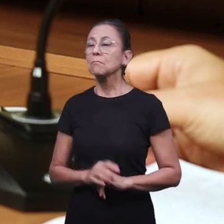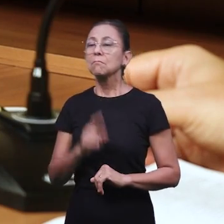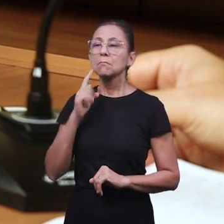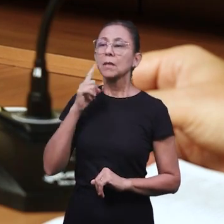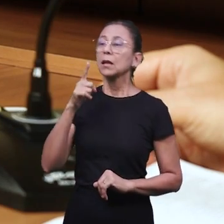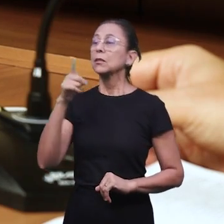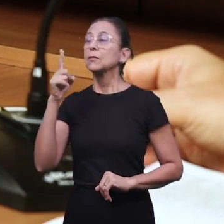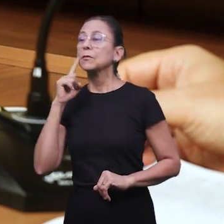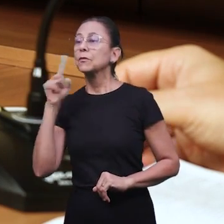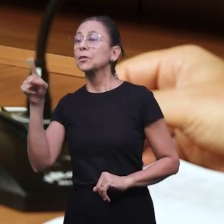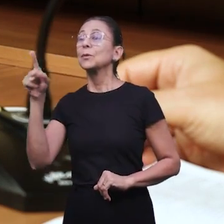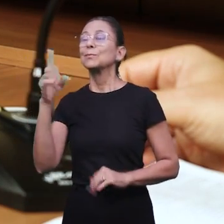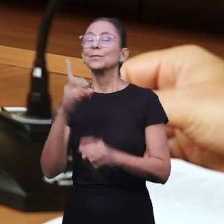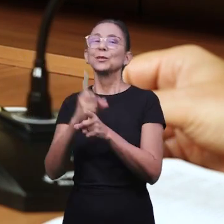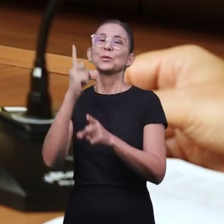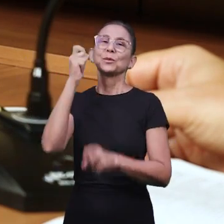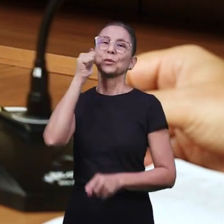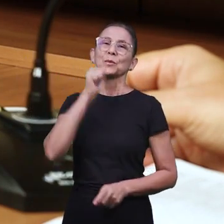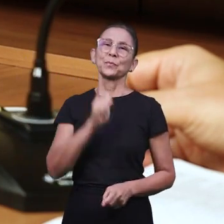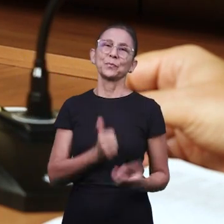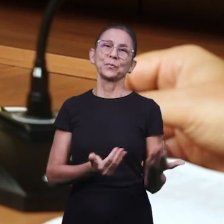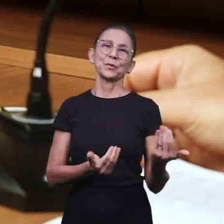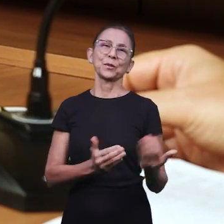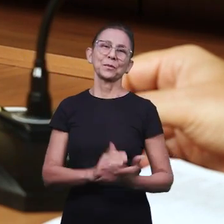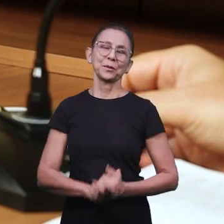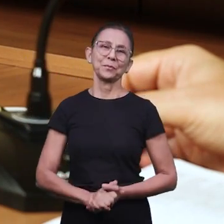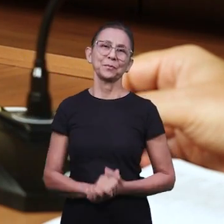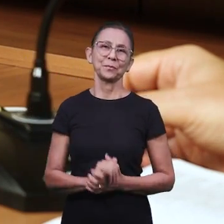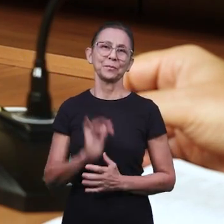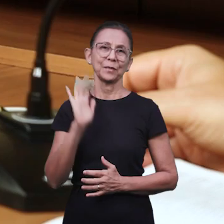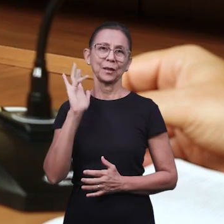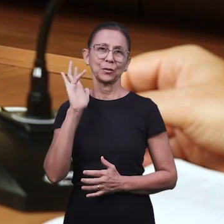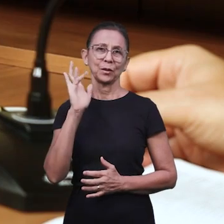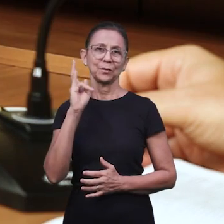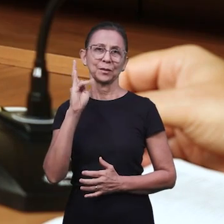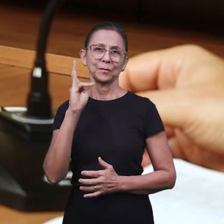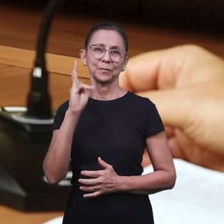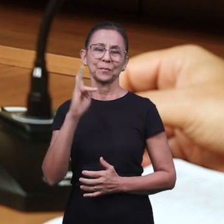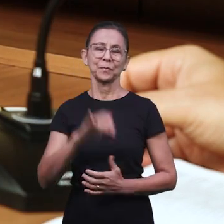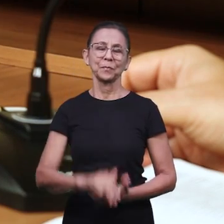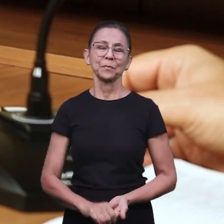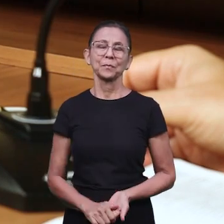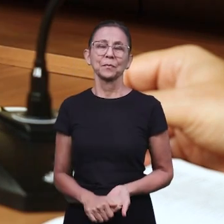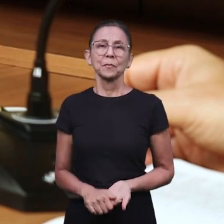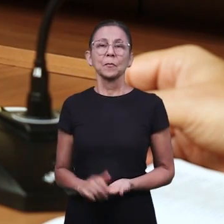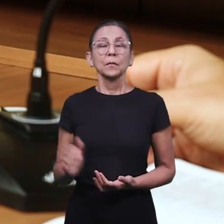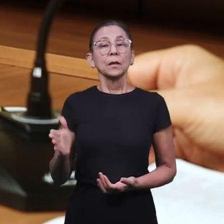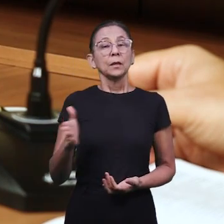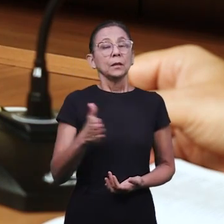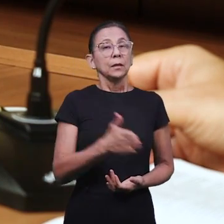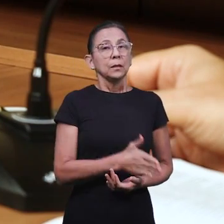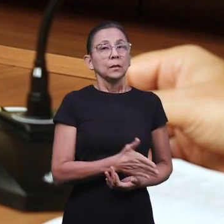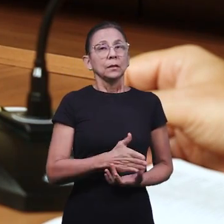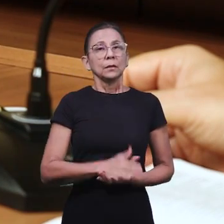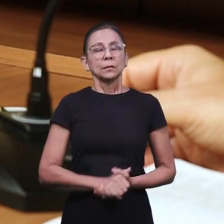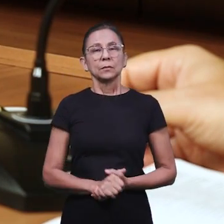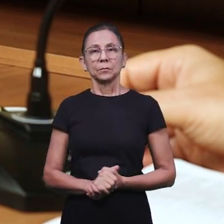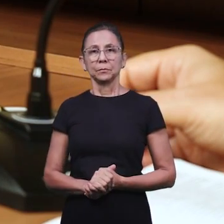em ordem. Há um projeto em execução. É por isso que a fé tem que ser viva, não pode ser humana, nem passageira,